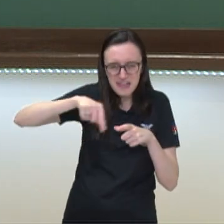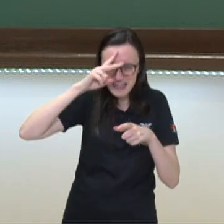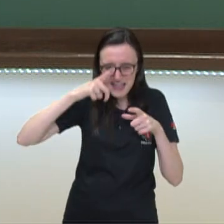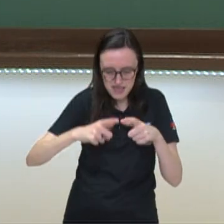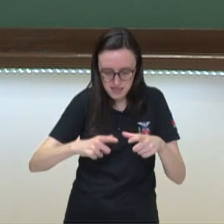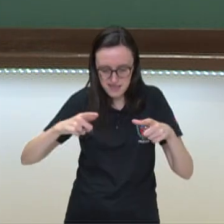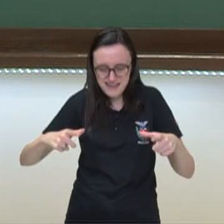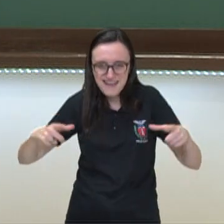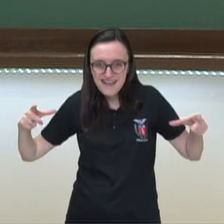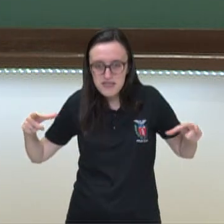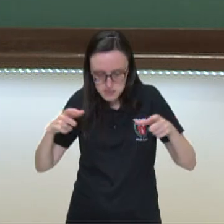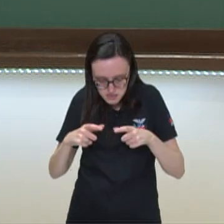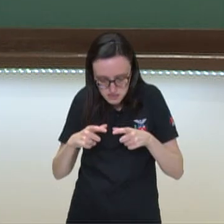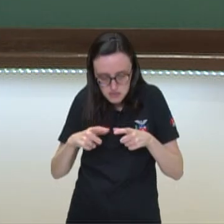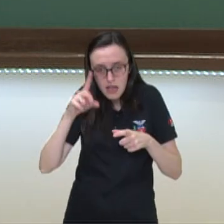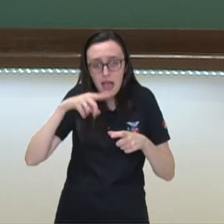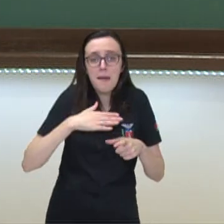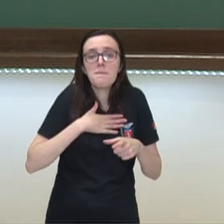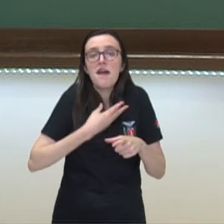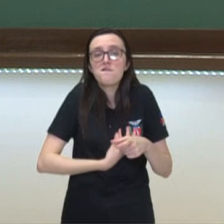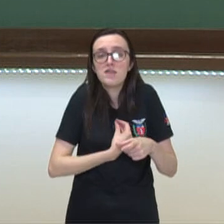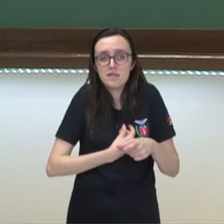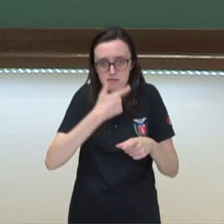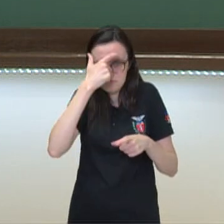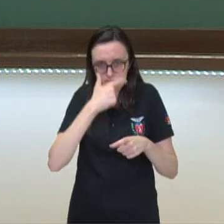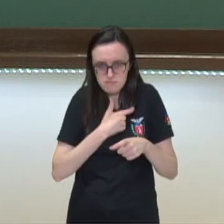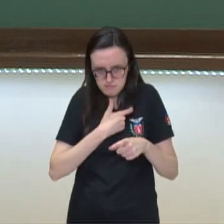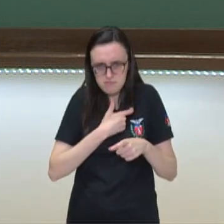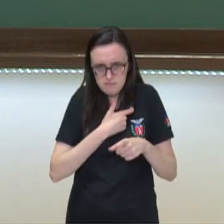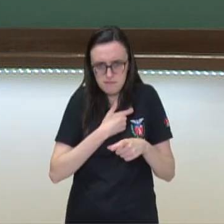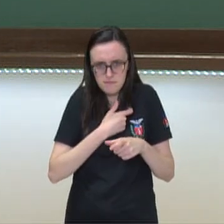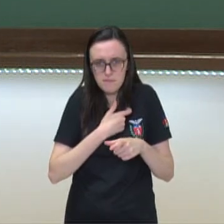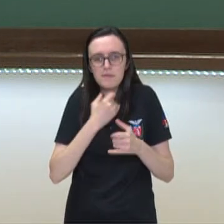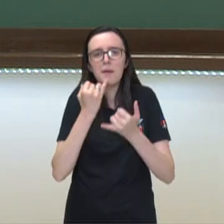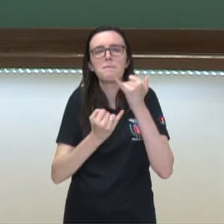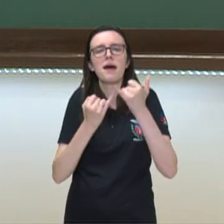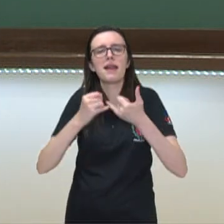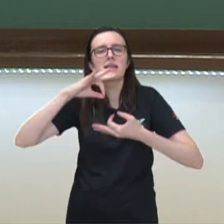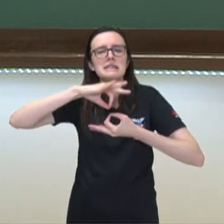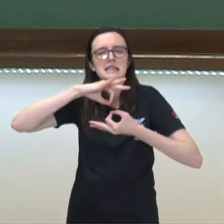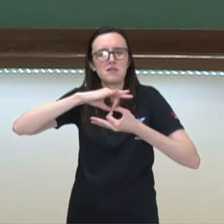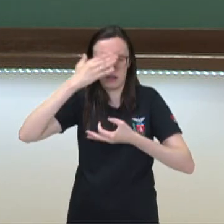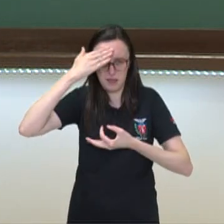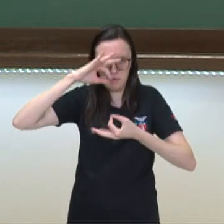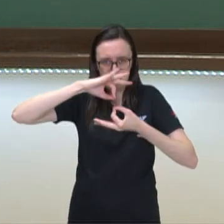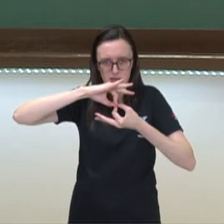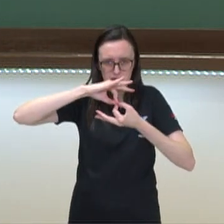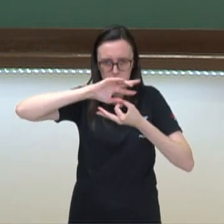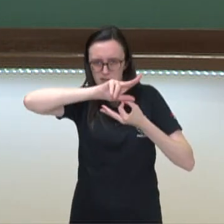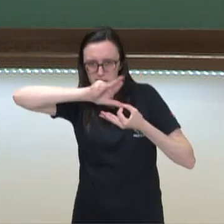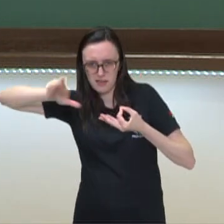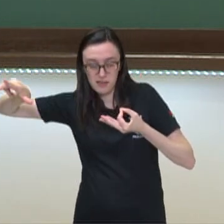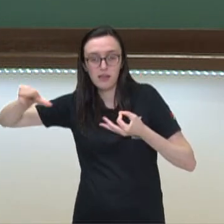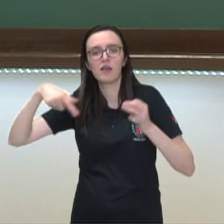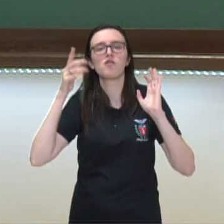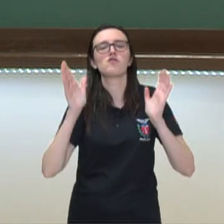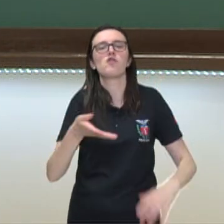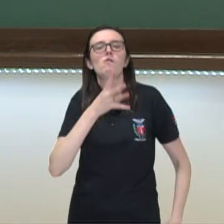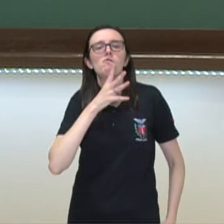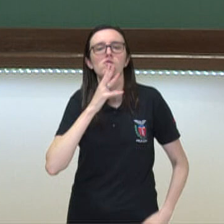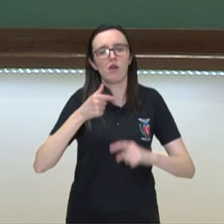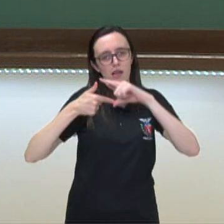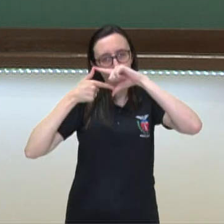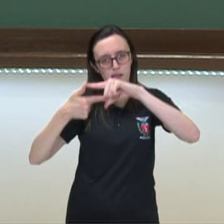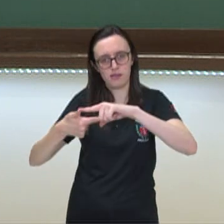potencializar sua energia pessoal. Comparando aqui com o signo, o horóscopo, que é muito conhecido na